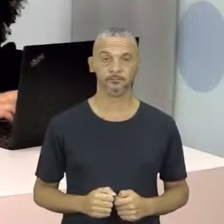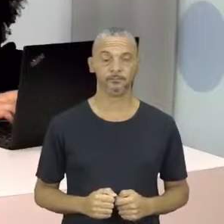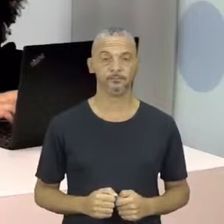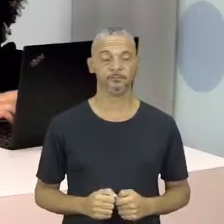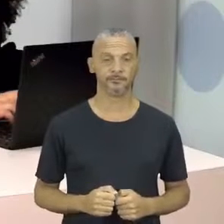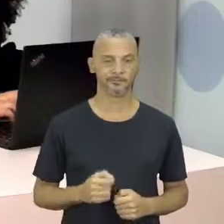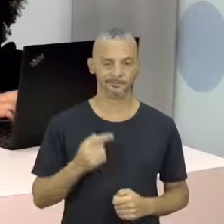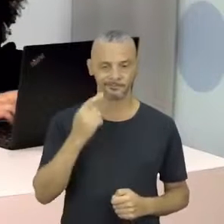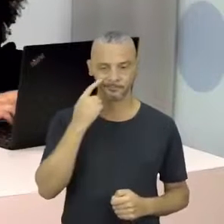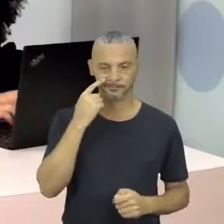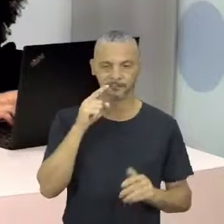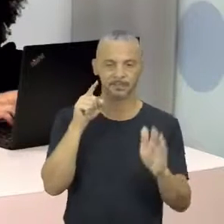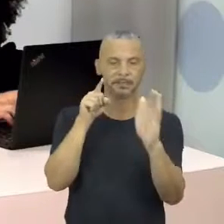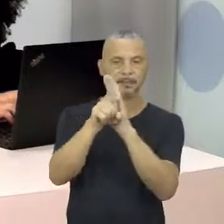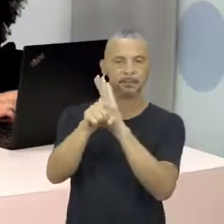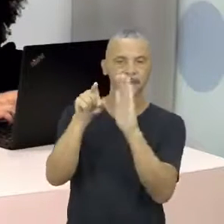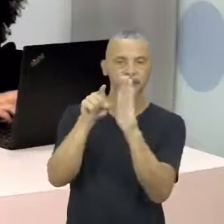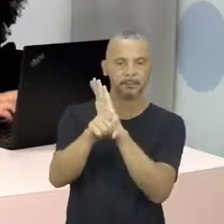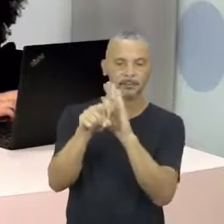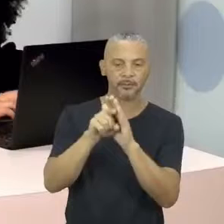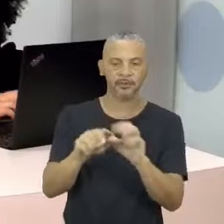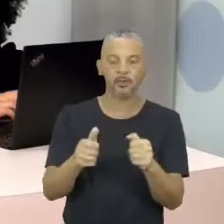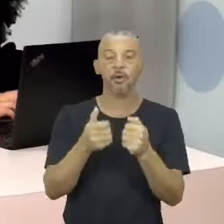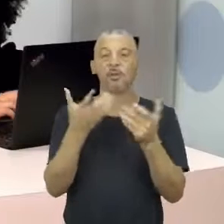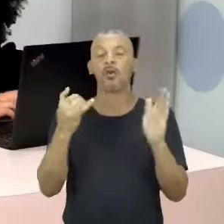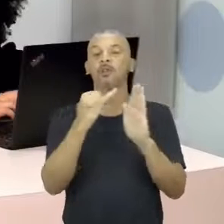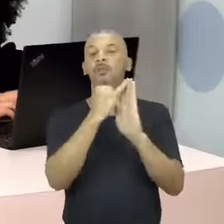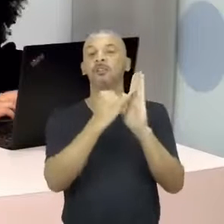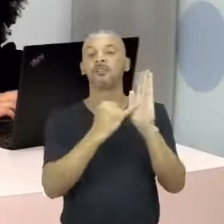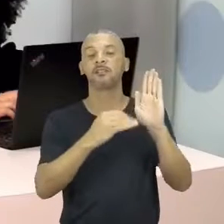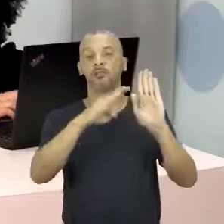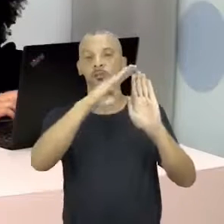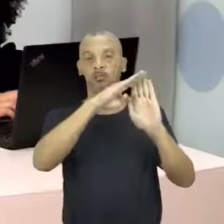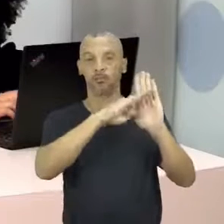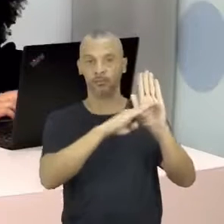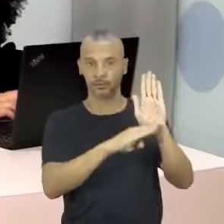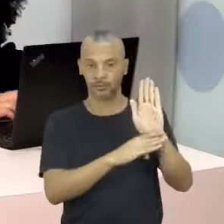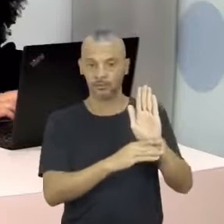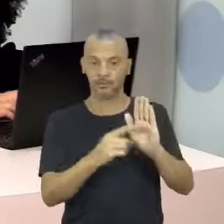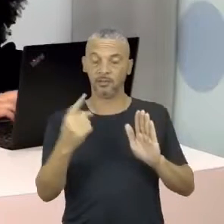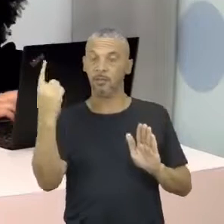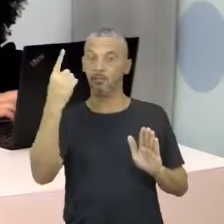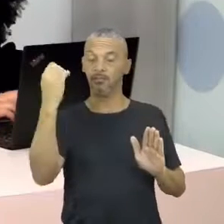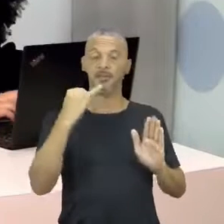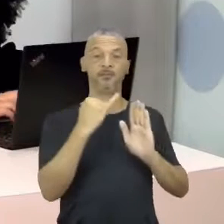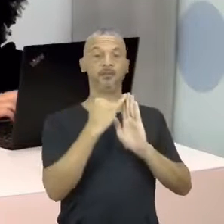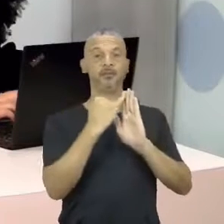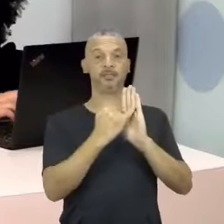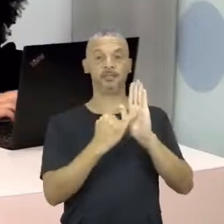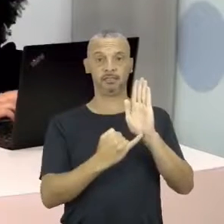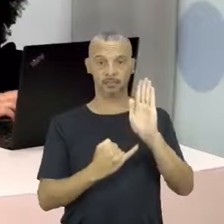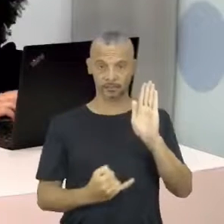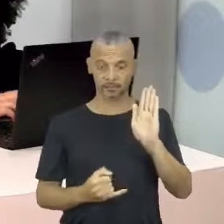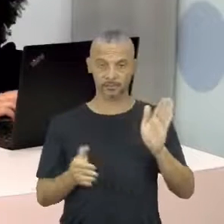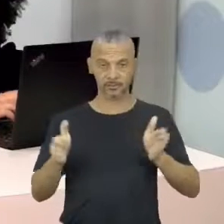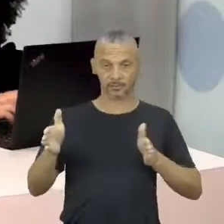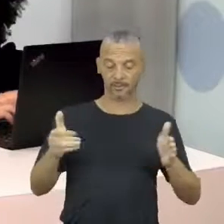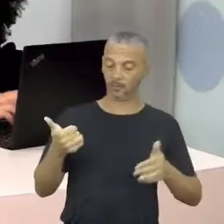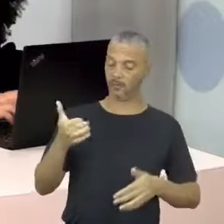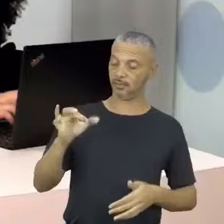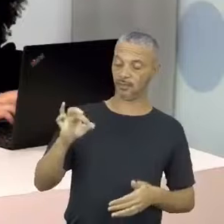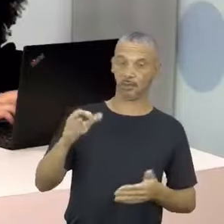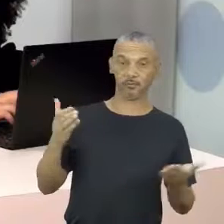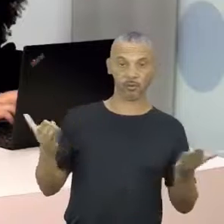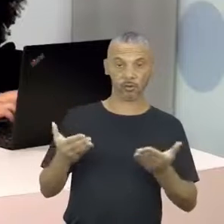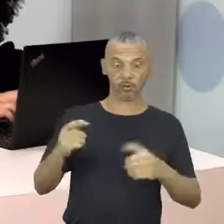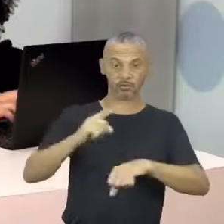Aqui vocês perguntam quando sai a classificação da inscrição. Primeiro a gente vai fazer a inscrição, a gente vai correr pelo período do dia 19,